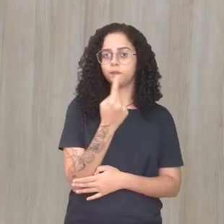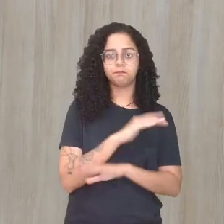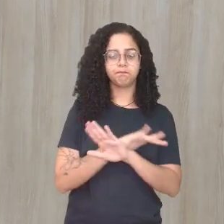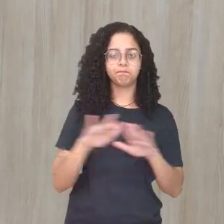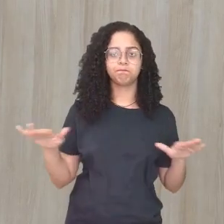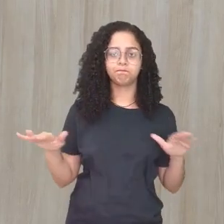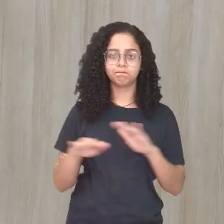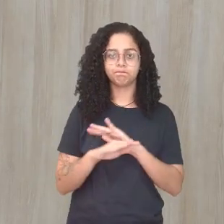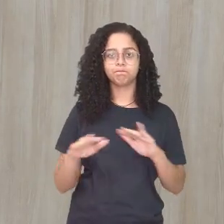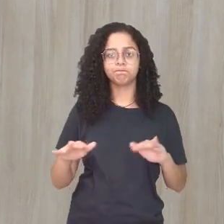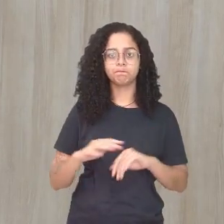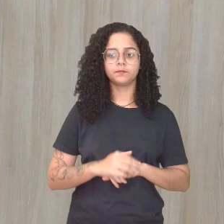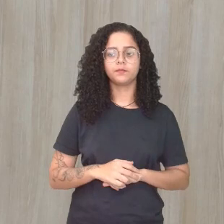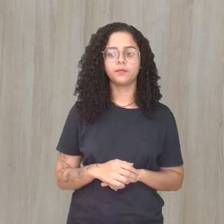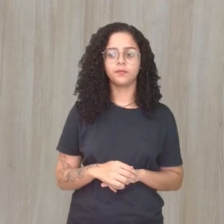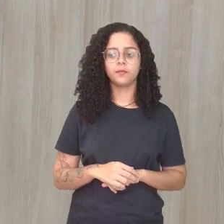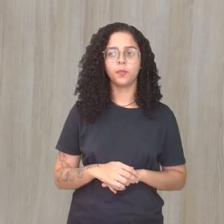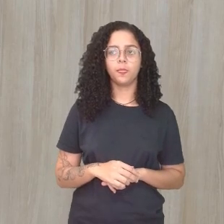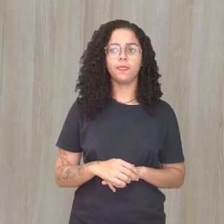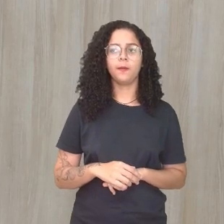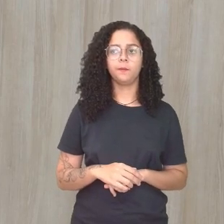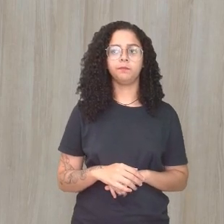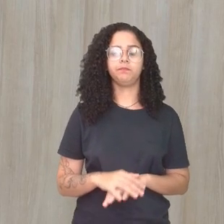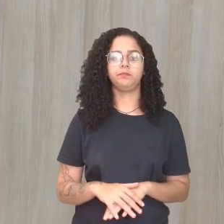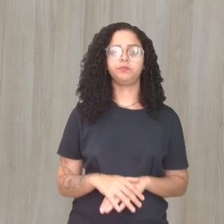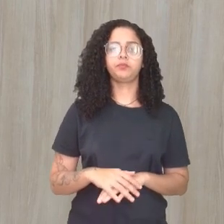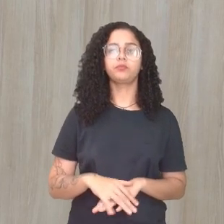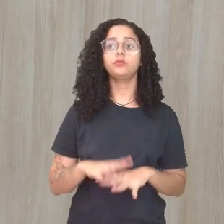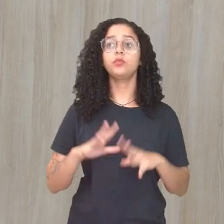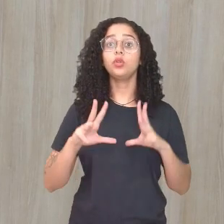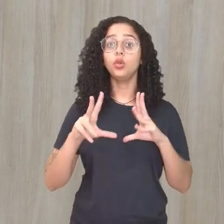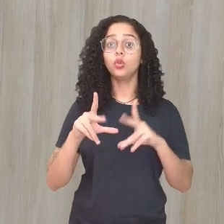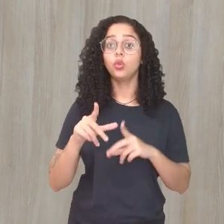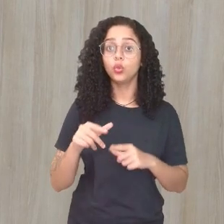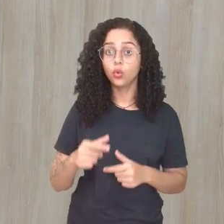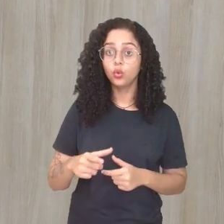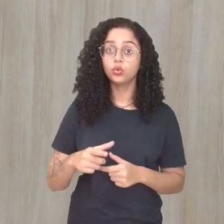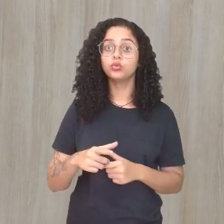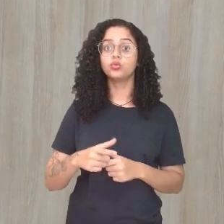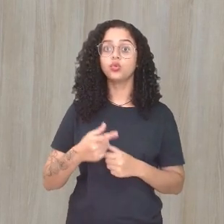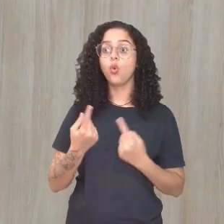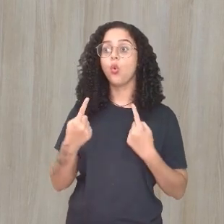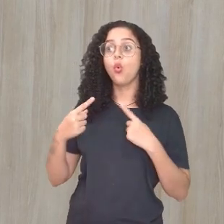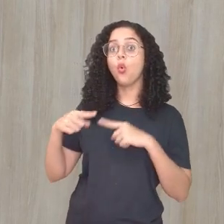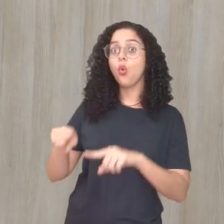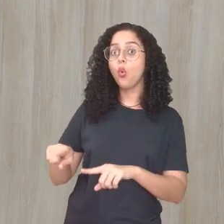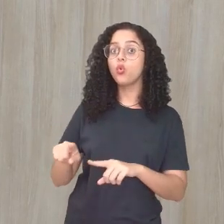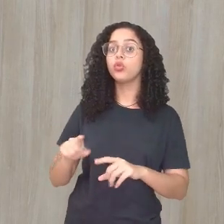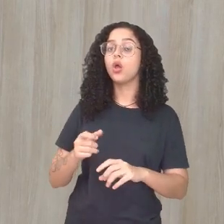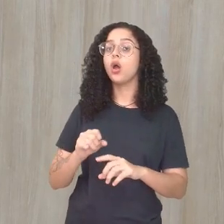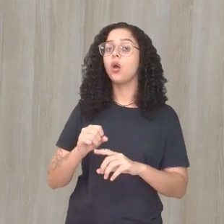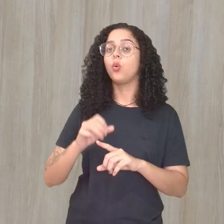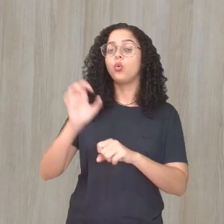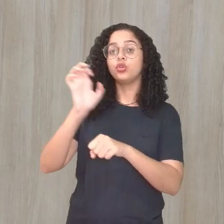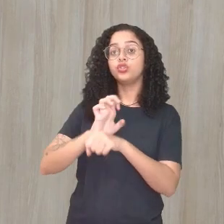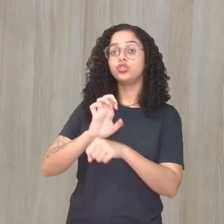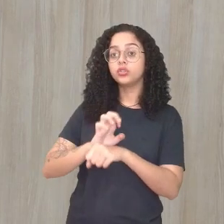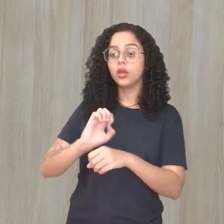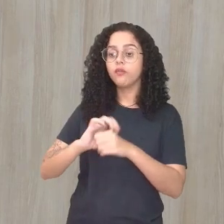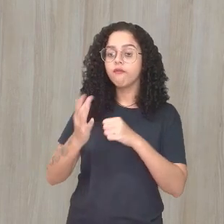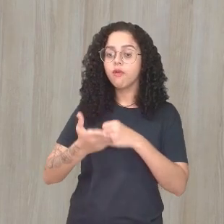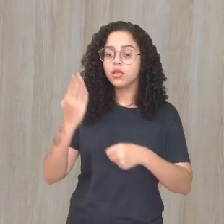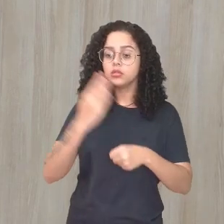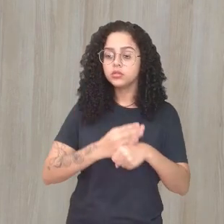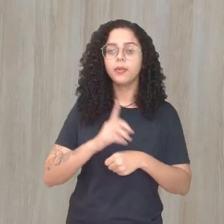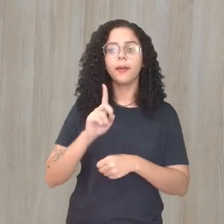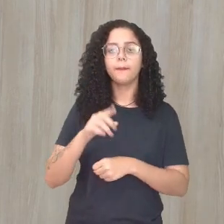de oposição ao Estado. Antes, pelo contrário, todos aqueles que se opunham ao Estado fascista, eles